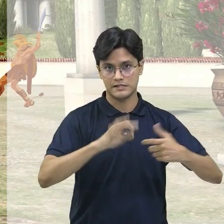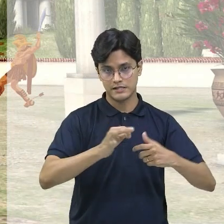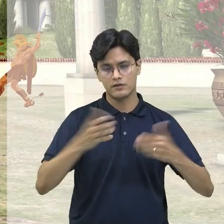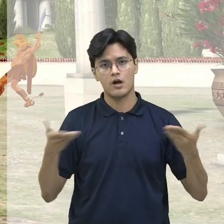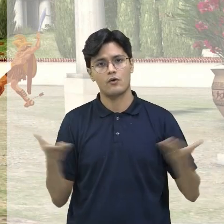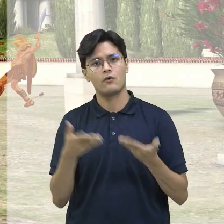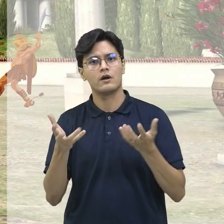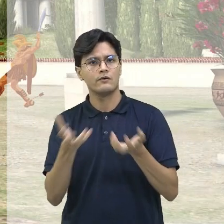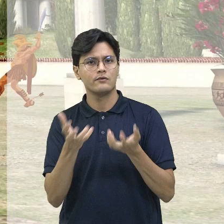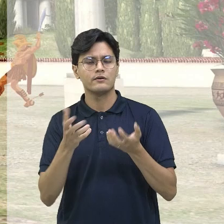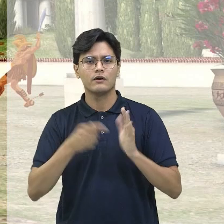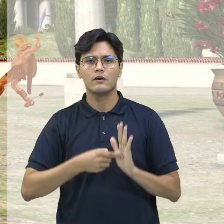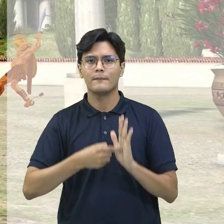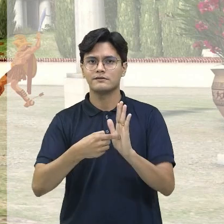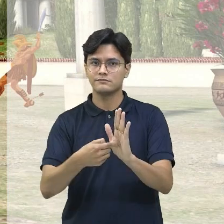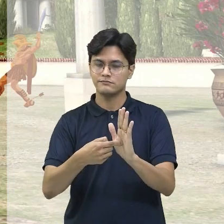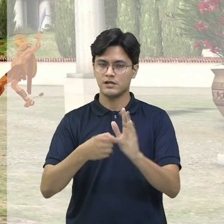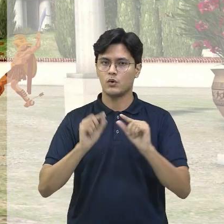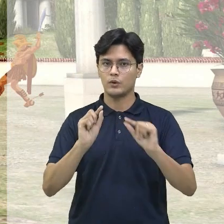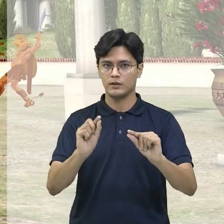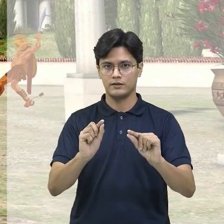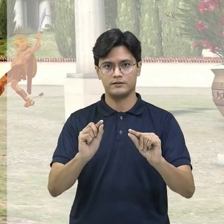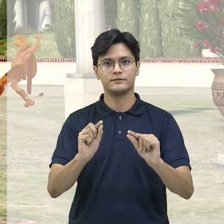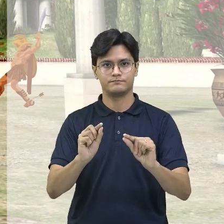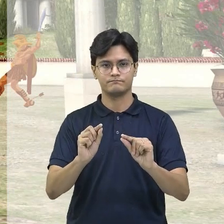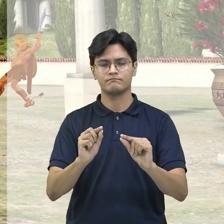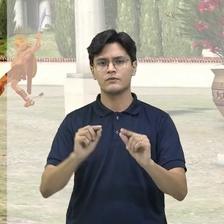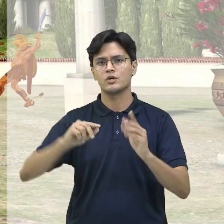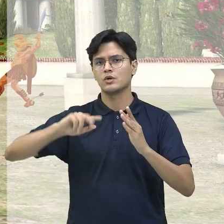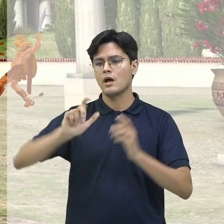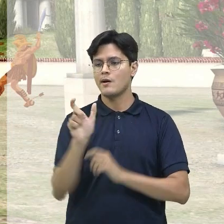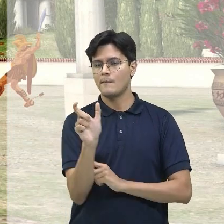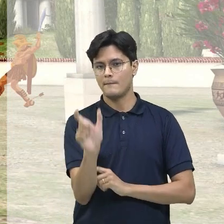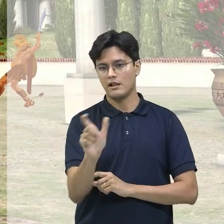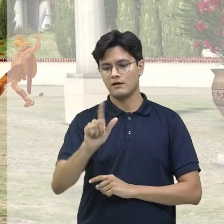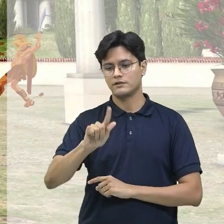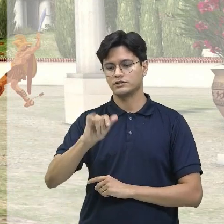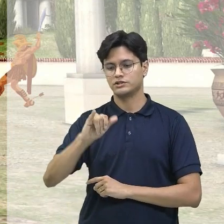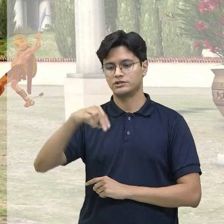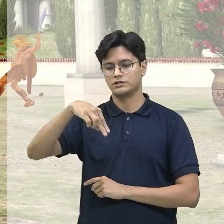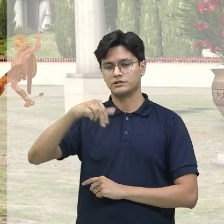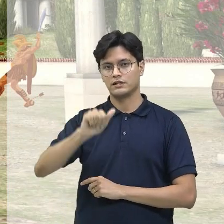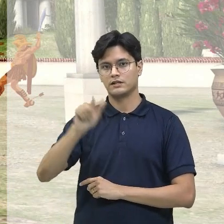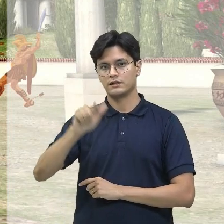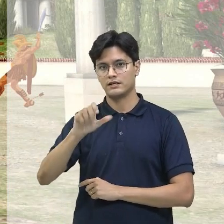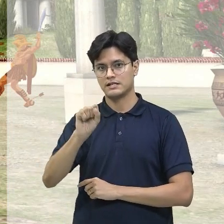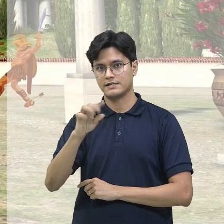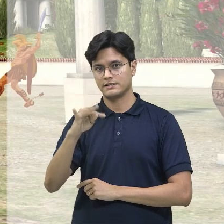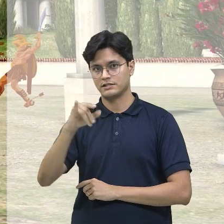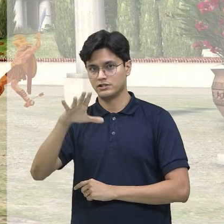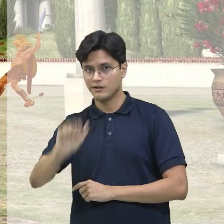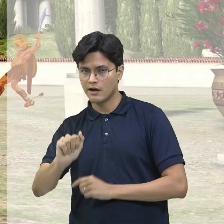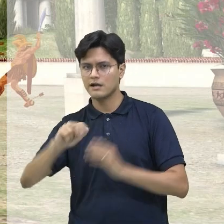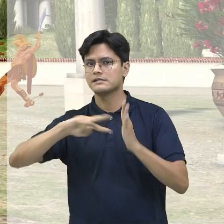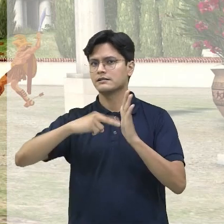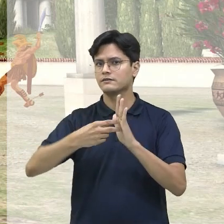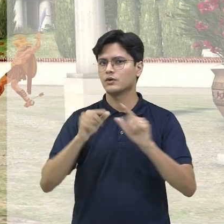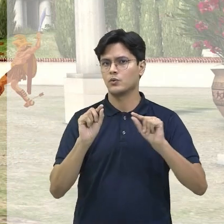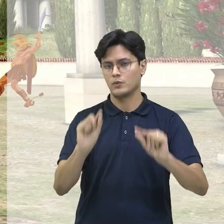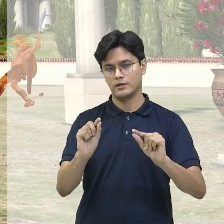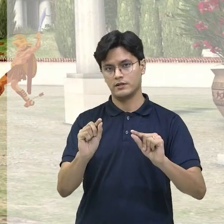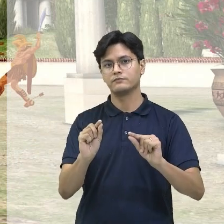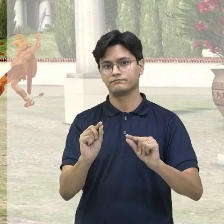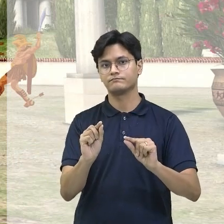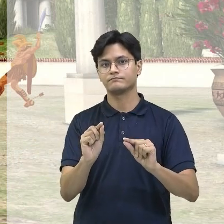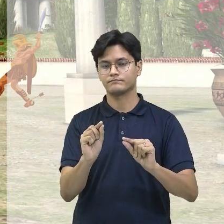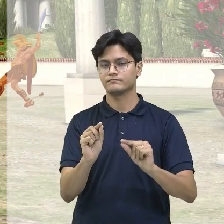dando continuidade à nossa aula, o significado da palavra ginástica. Então, observem aqui. A palavra